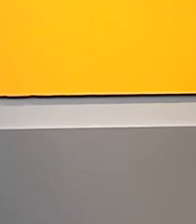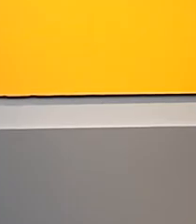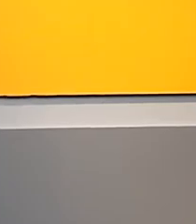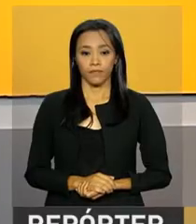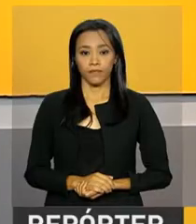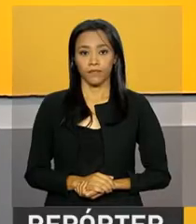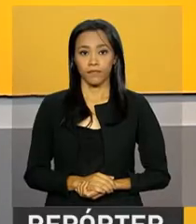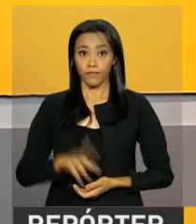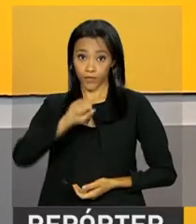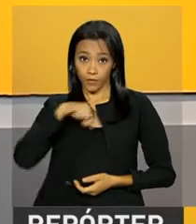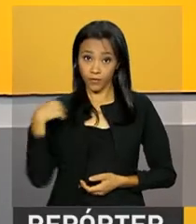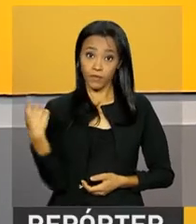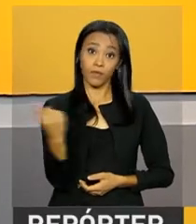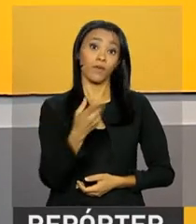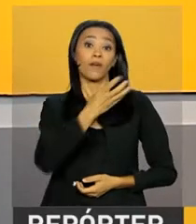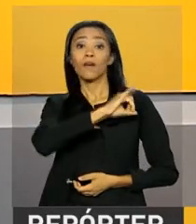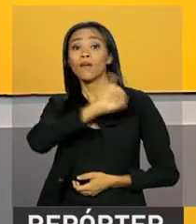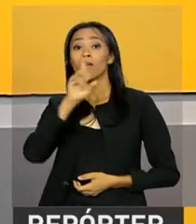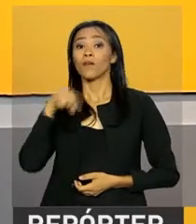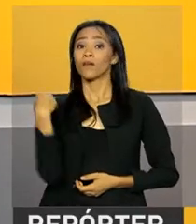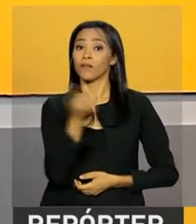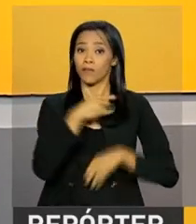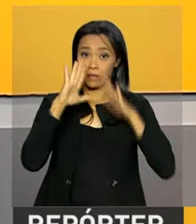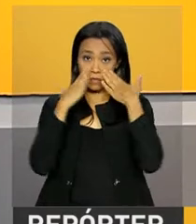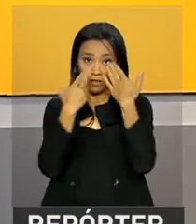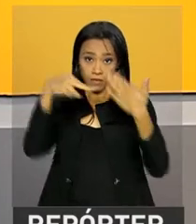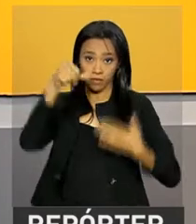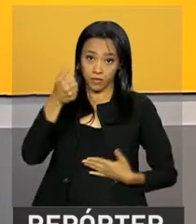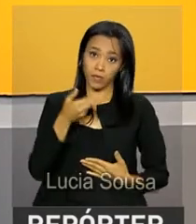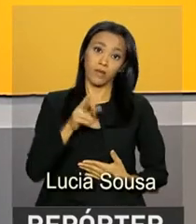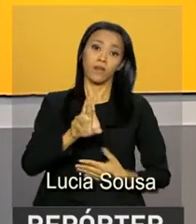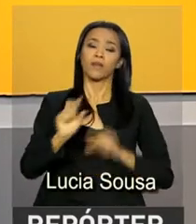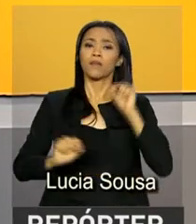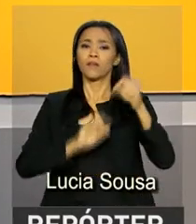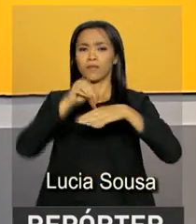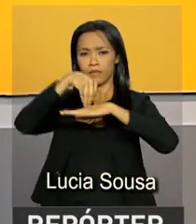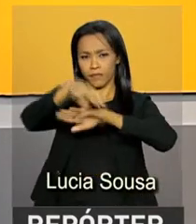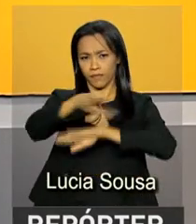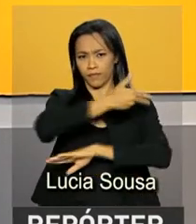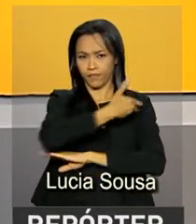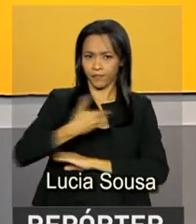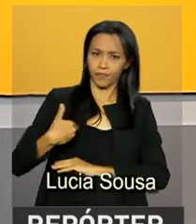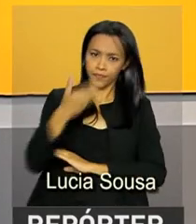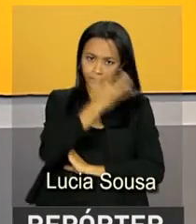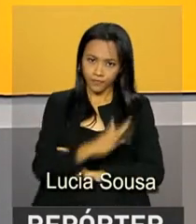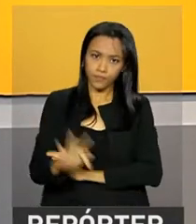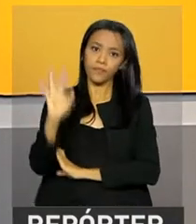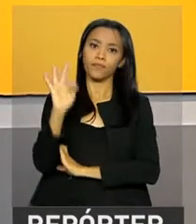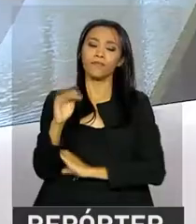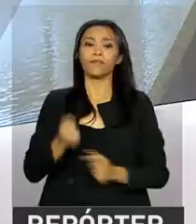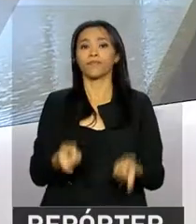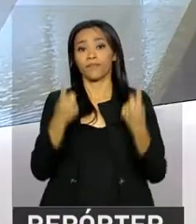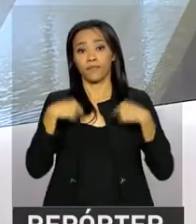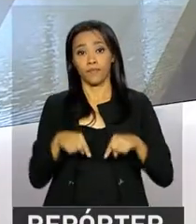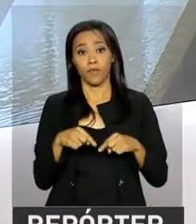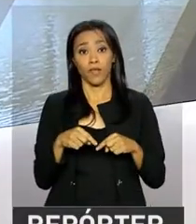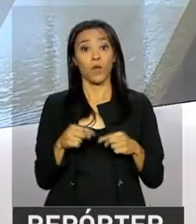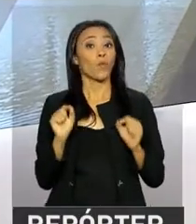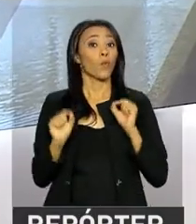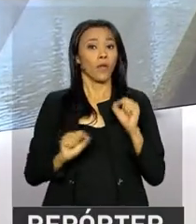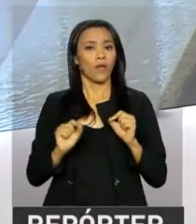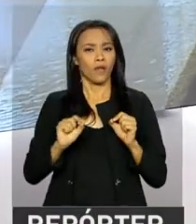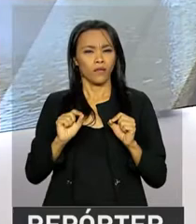lá estamos de volta com mais uma edição do repórter nbr e as notícias do governo federal olha a partir de agora